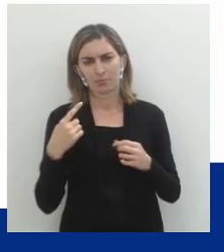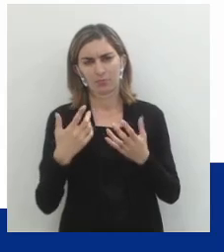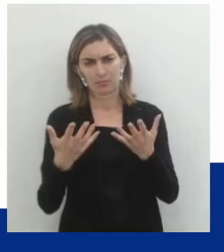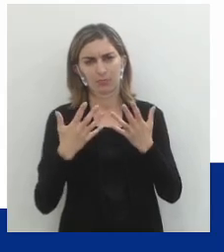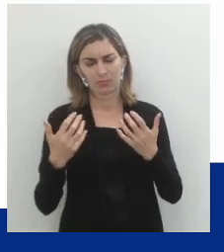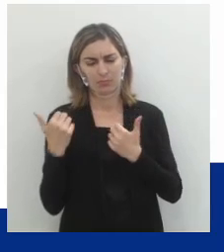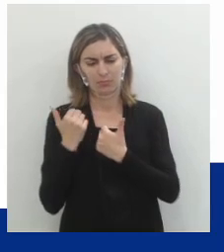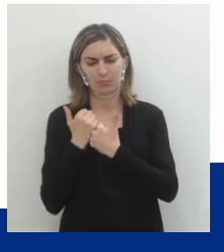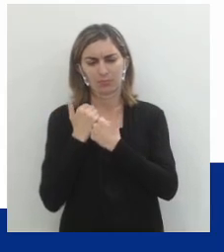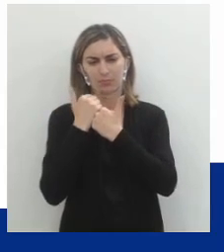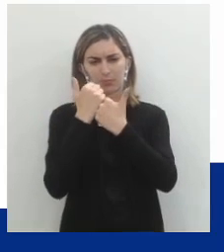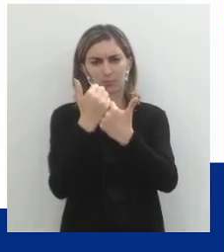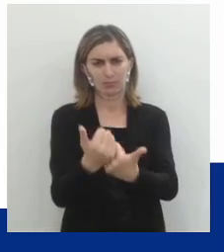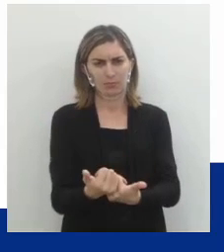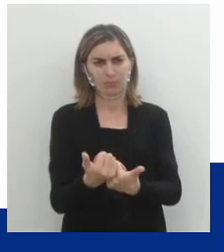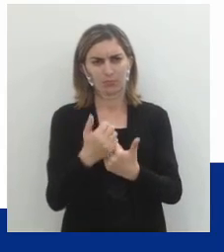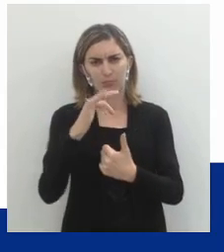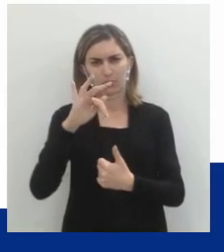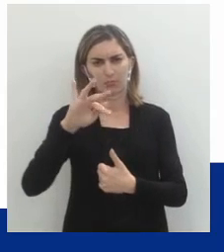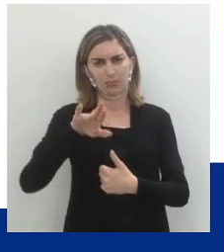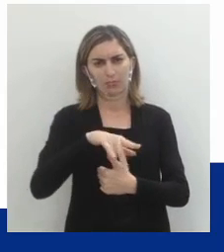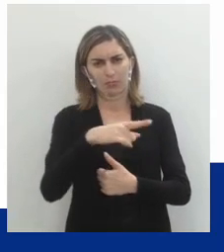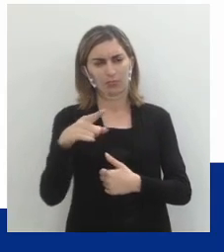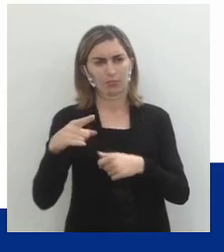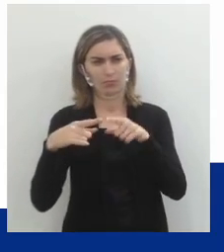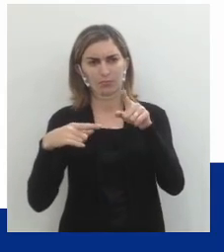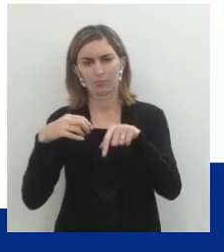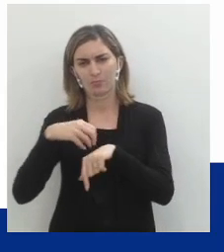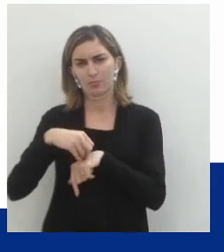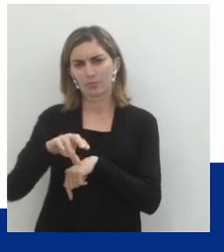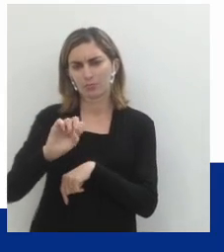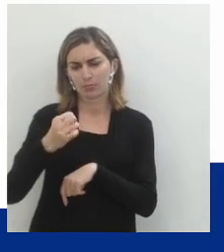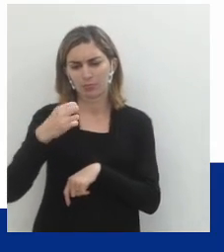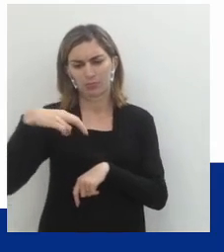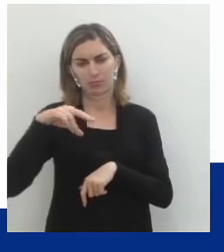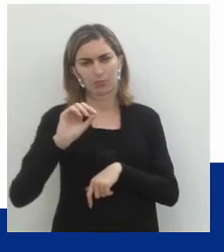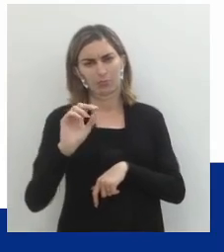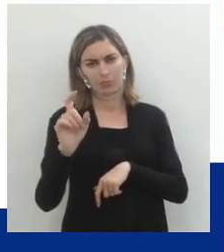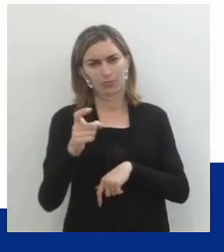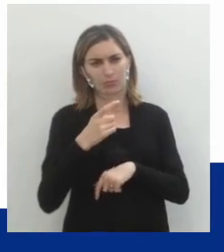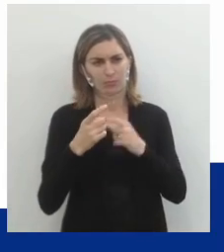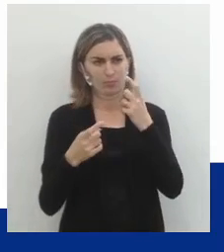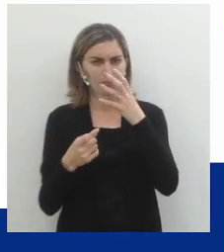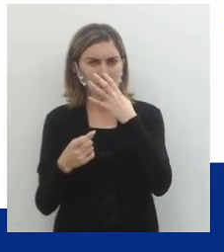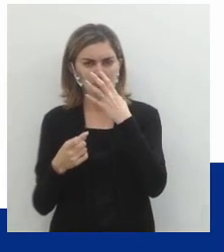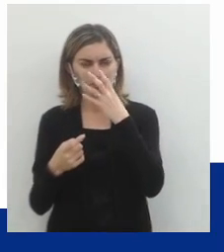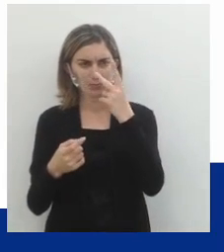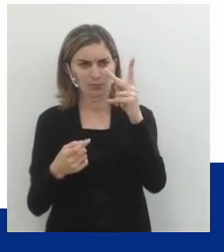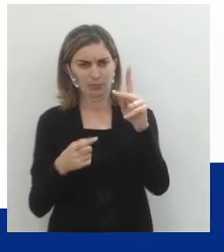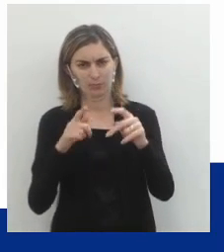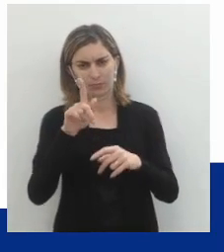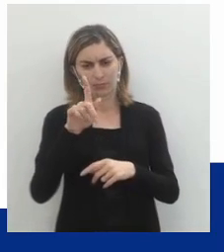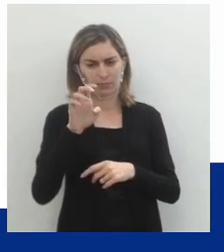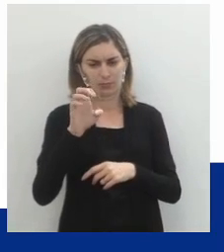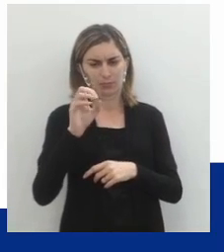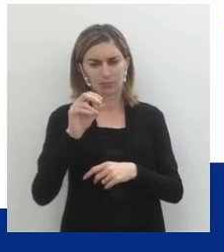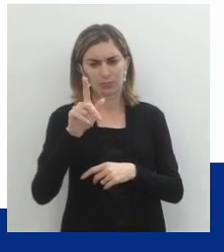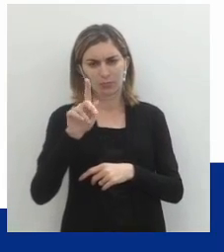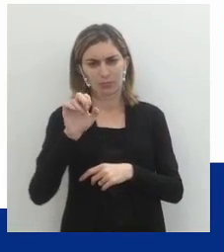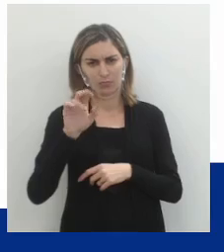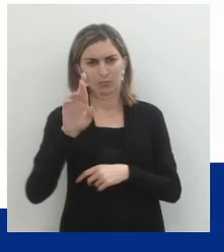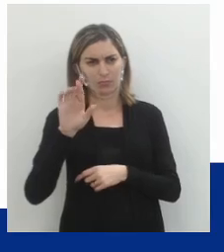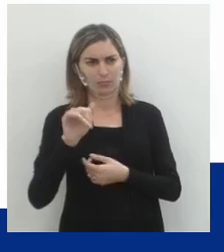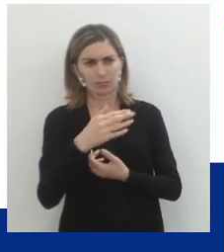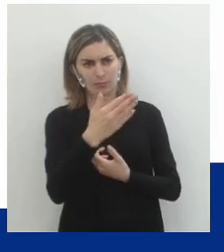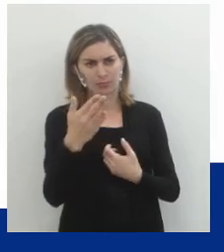quis representar a função dada por seno de x. Observe, se lá no GeoGebra, aqui onde tem